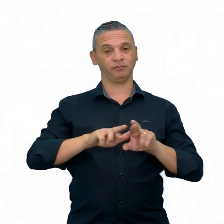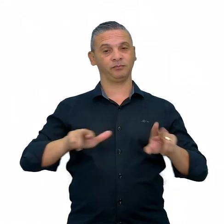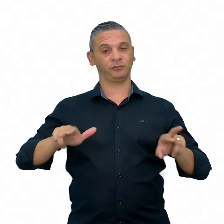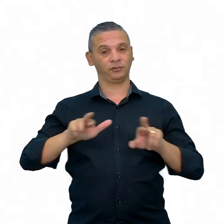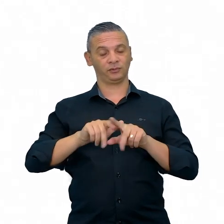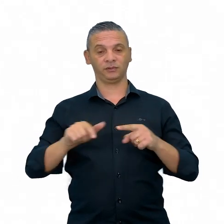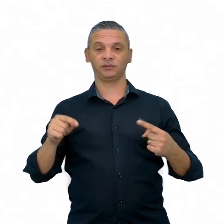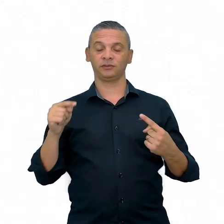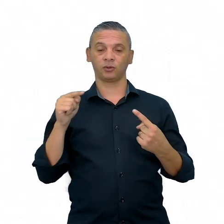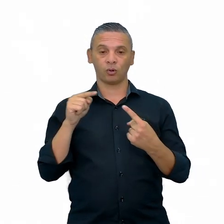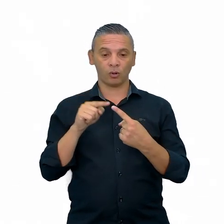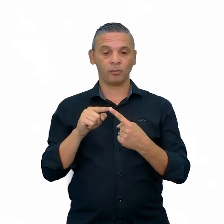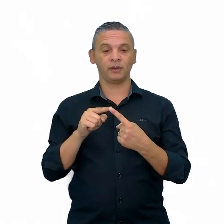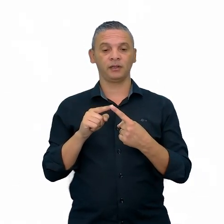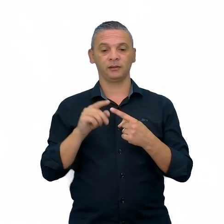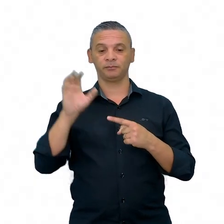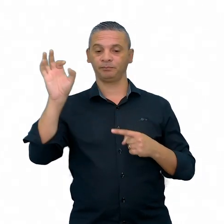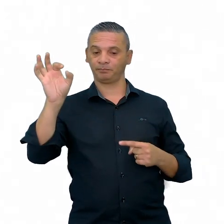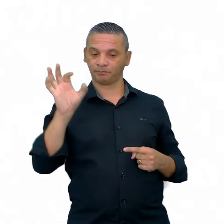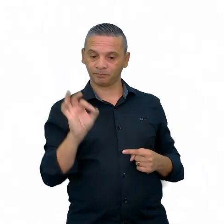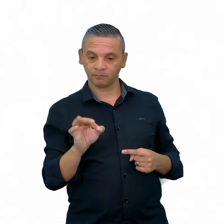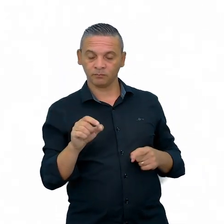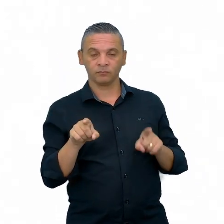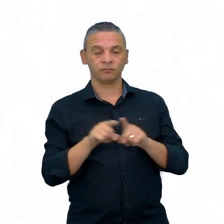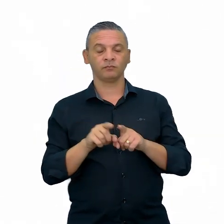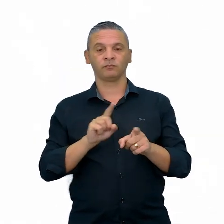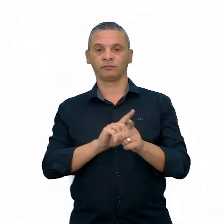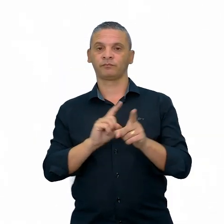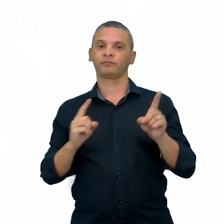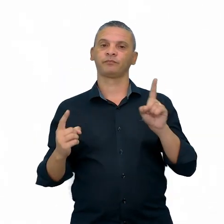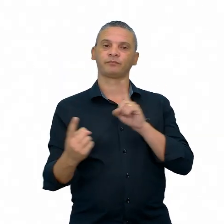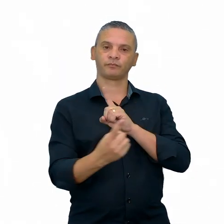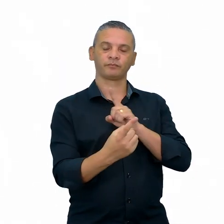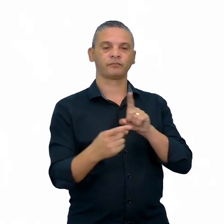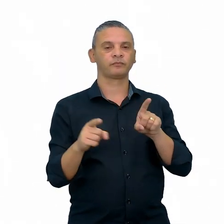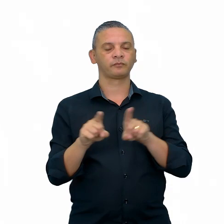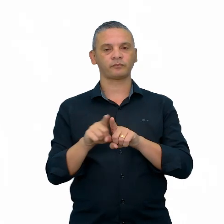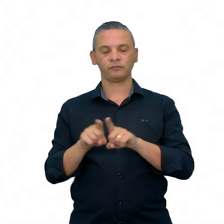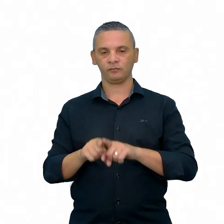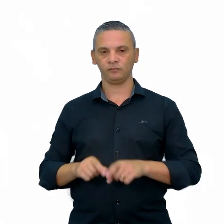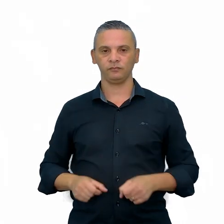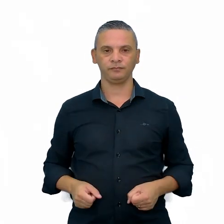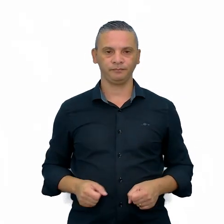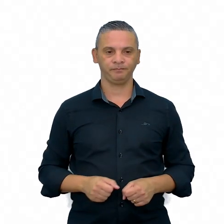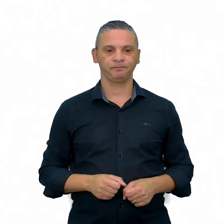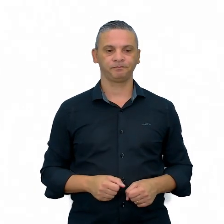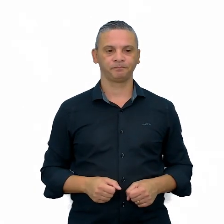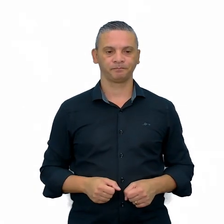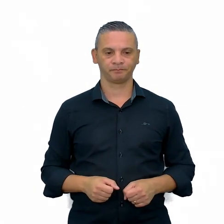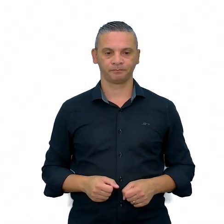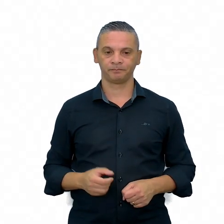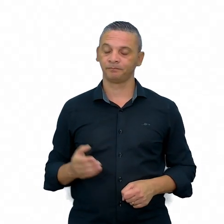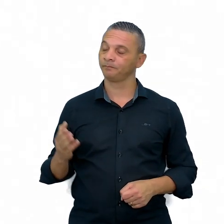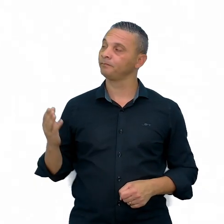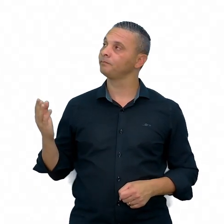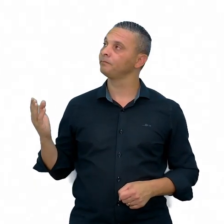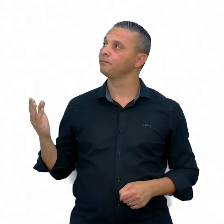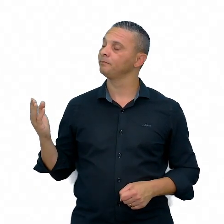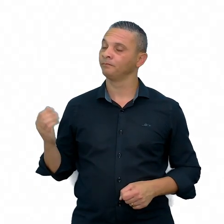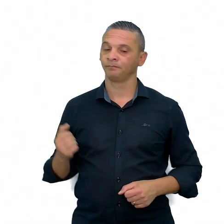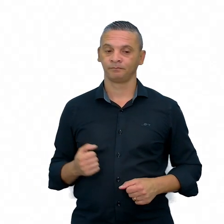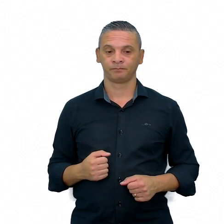grandezas que são diretamente proporcionais e as grandezas que são inversamente proporcionais.